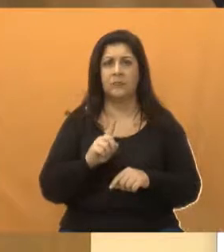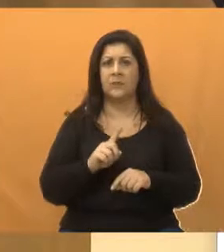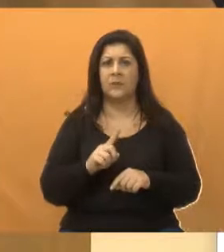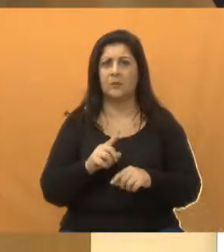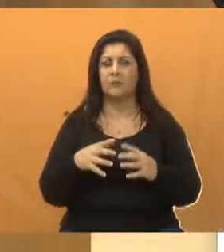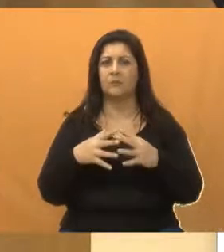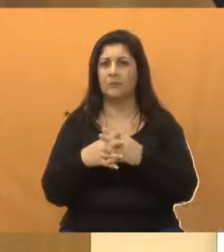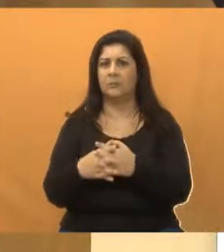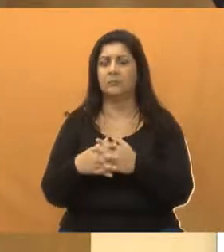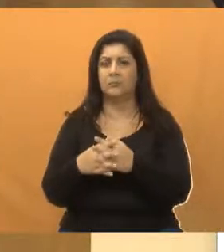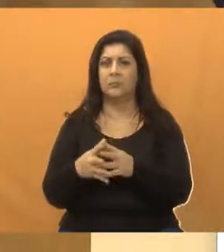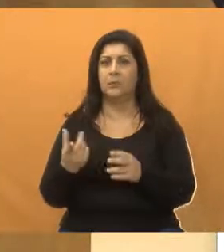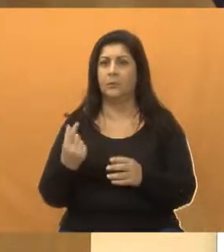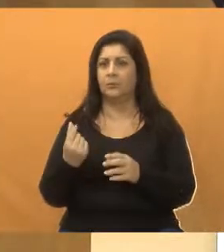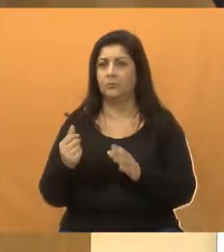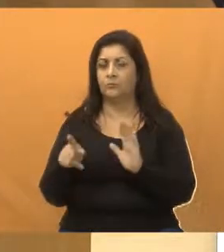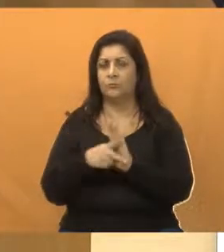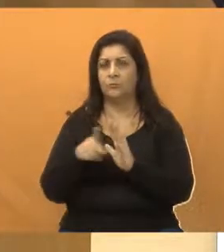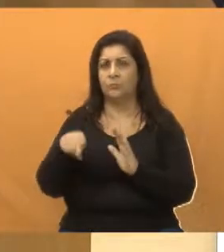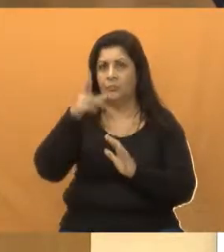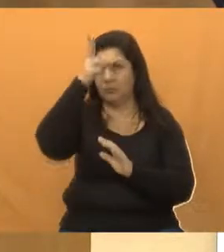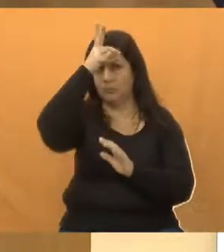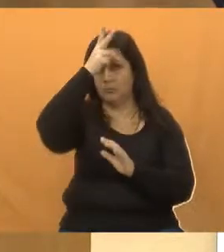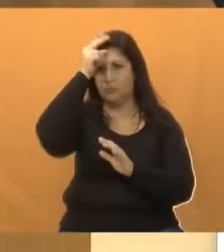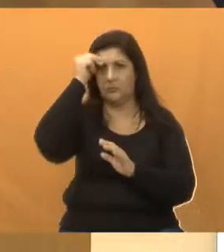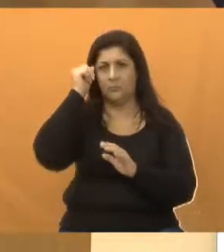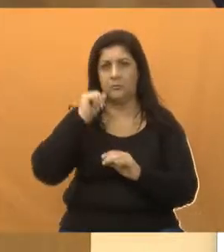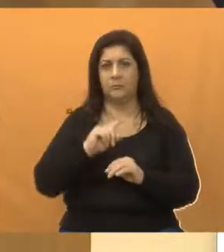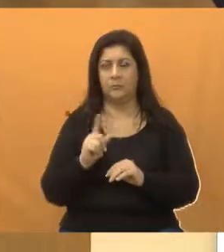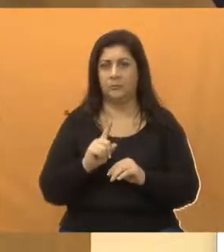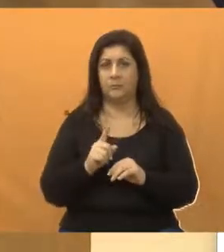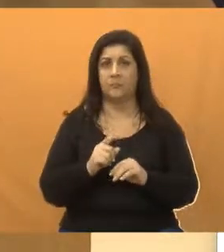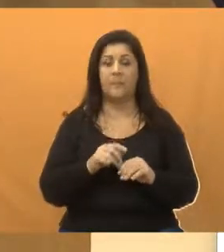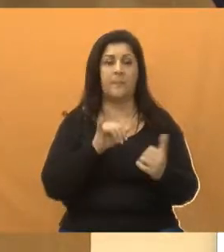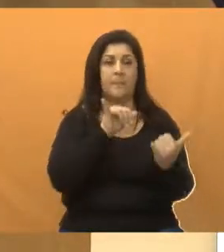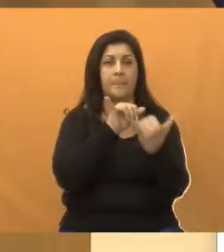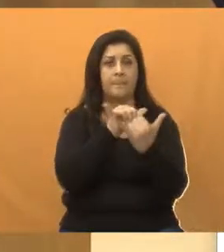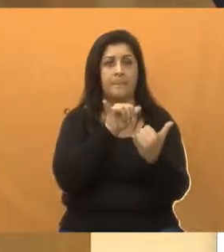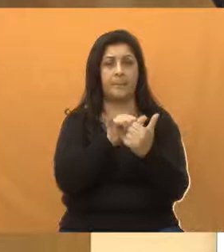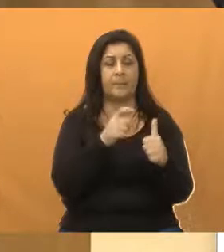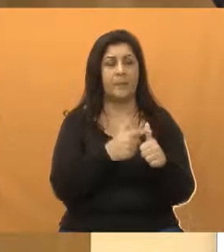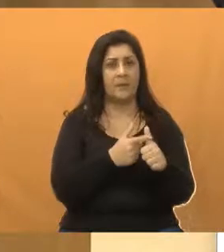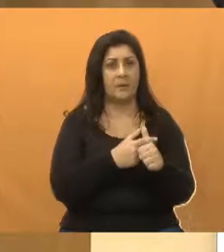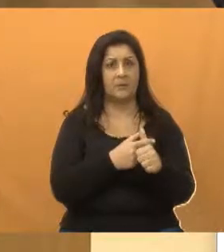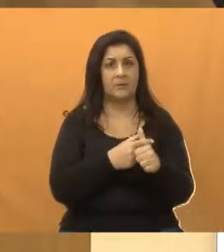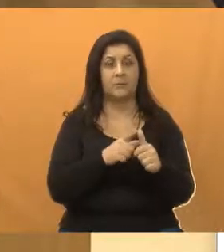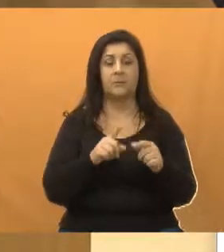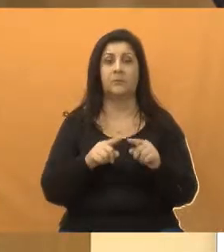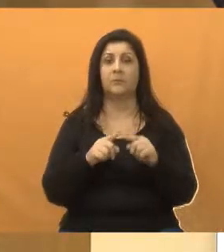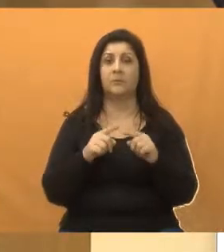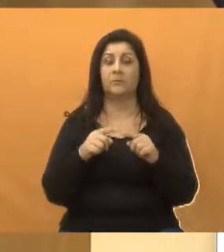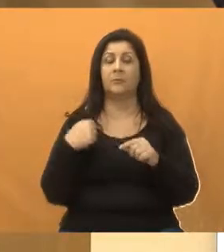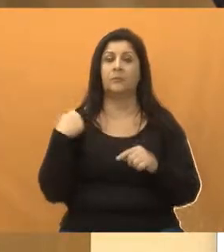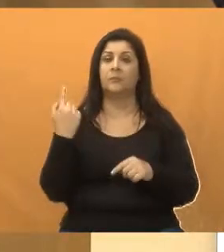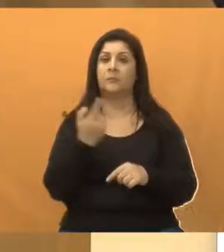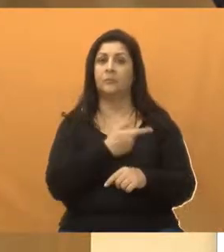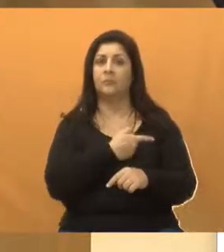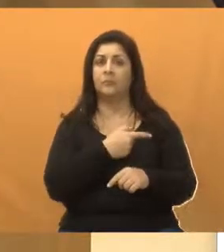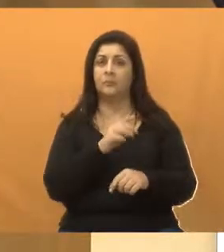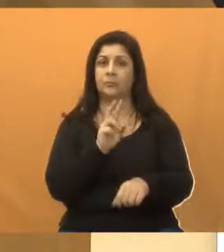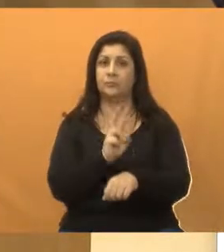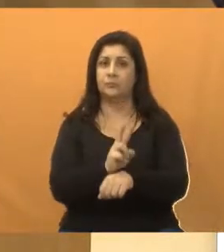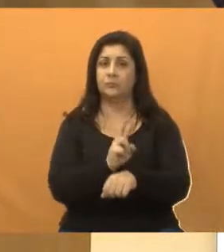orçamento do município, apenas o perdão da dívida, que é pela educação que estamos preparando as novas